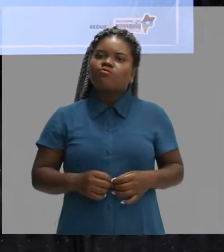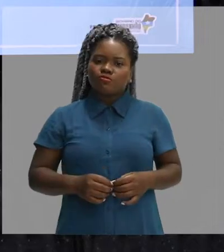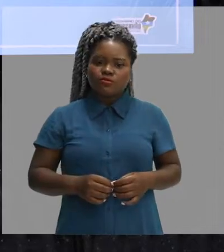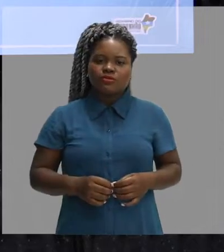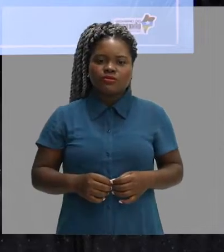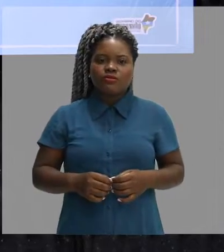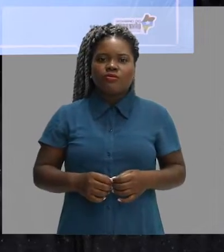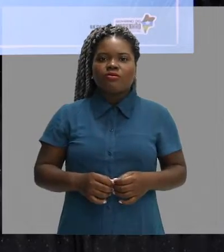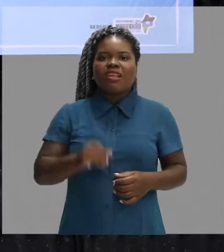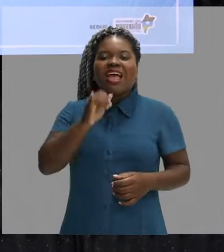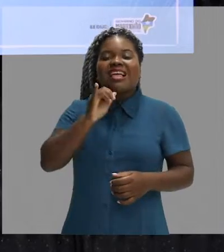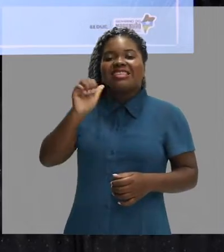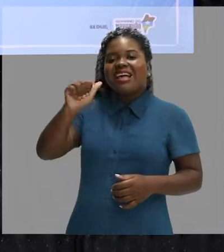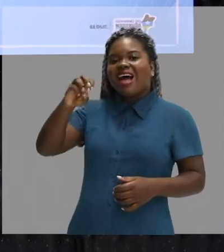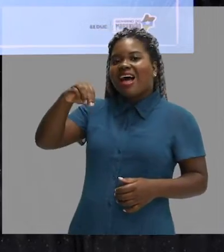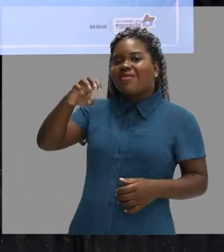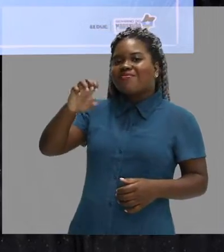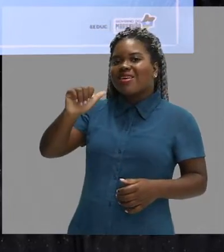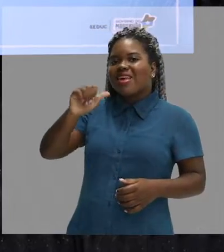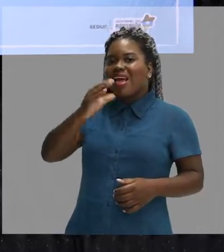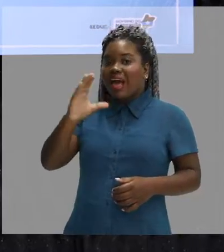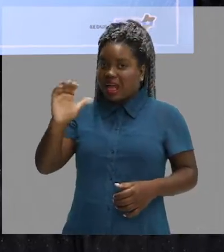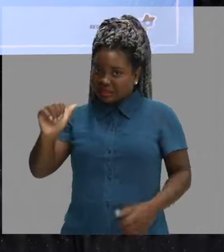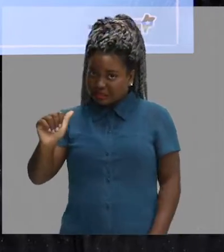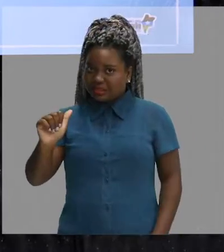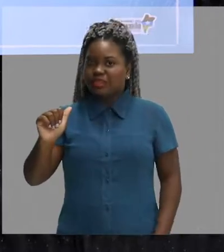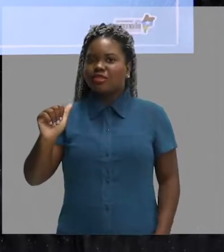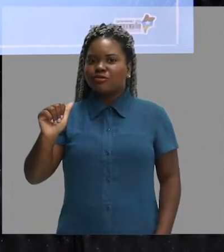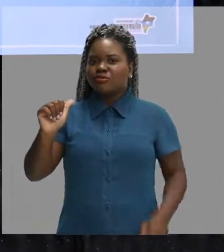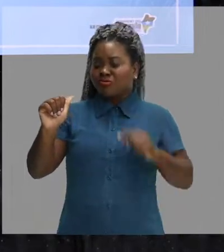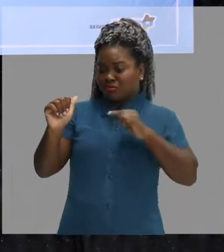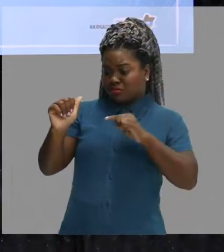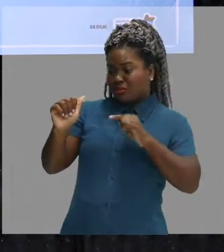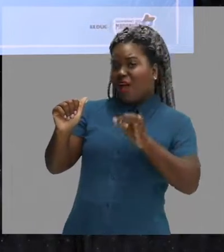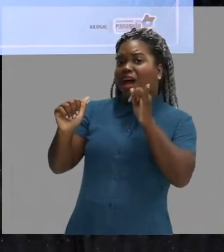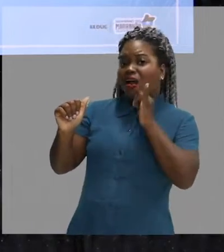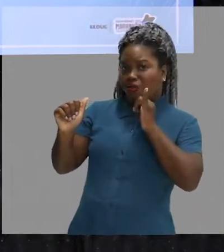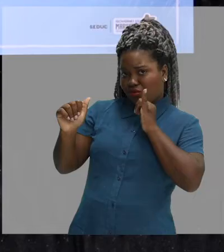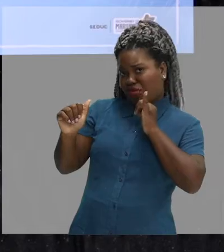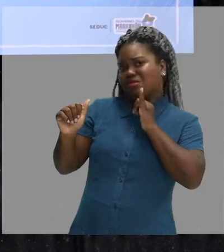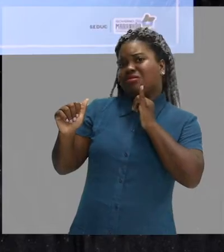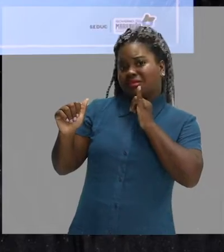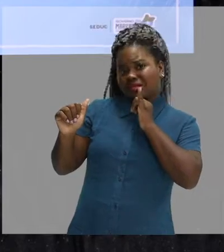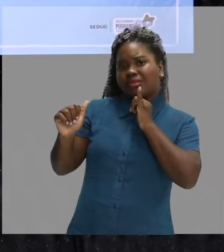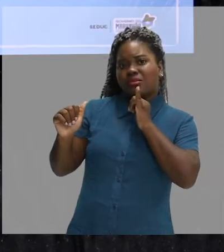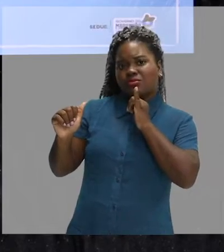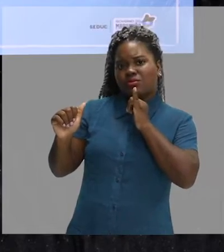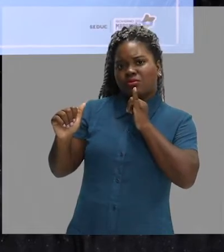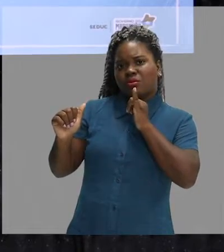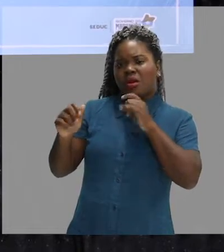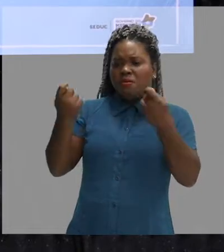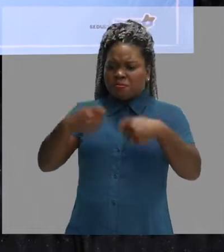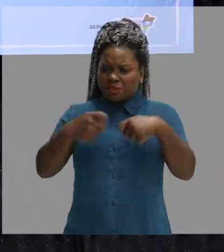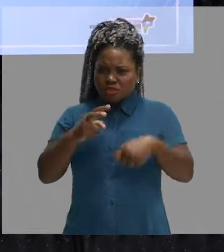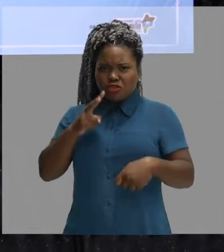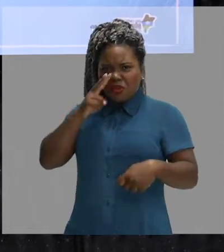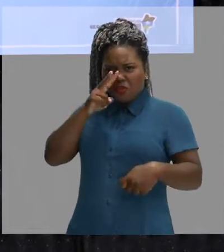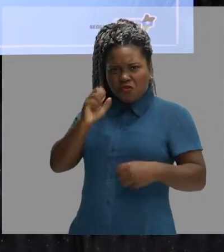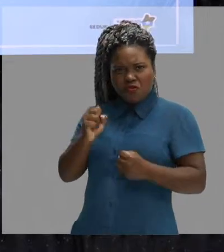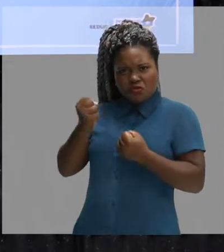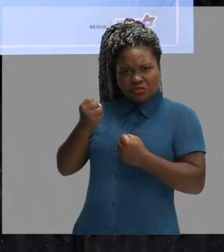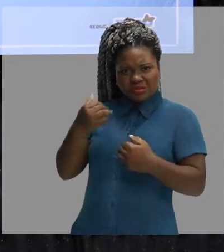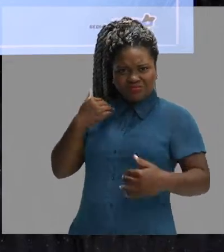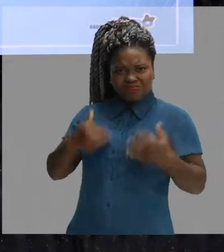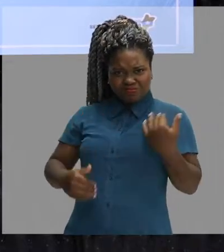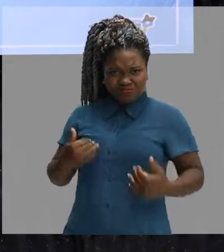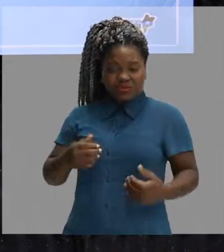violência psicológica. E não necessariamente a ameaça, ela vem junto com o uso da força física. A ameaça, a